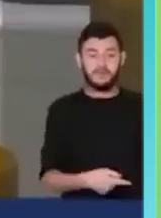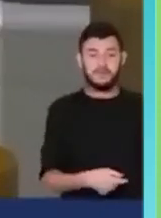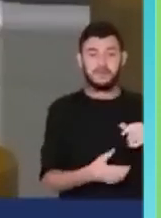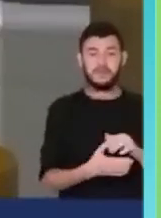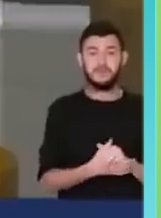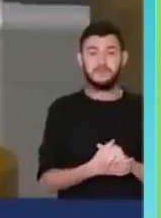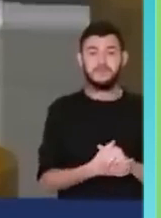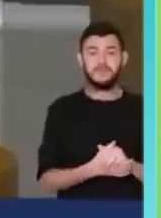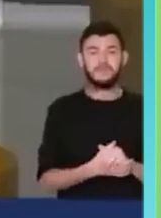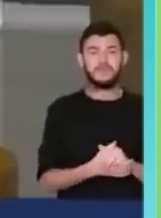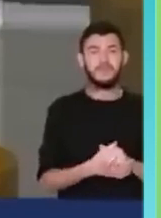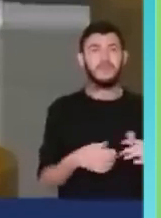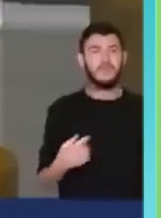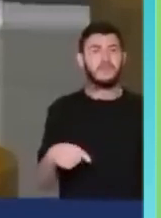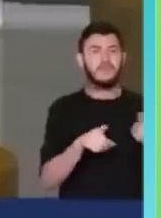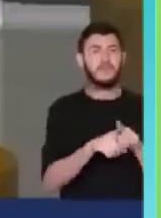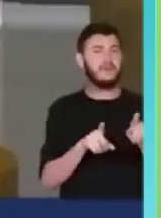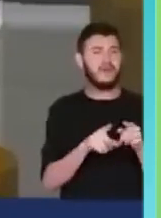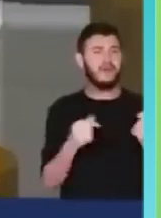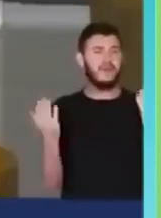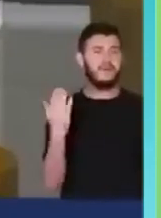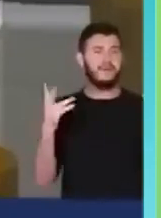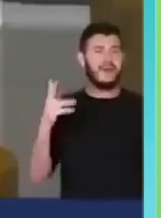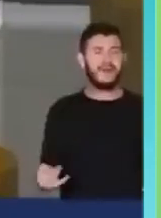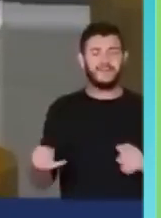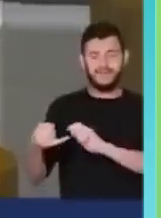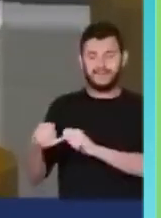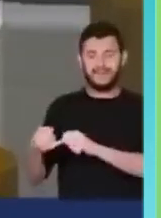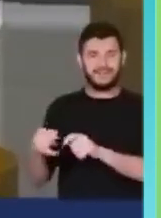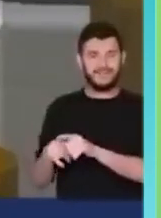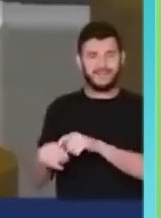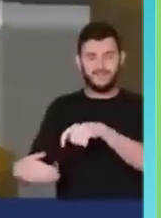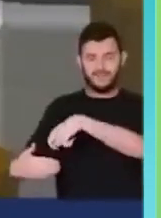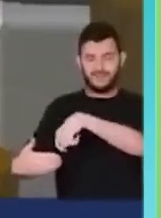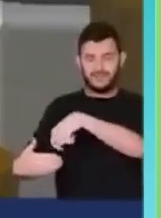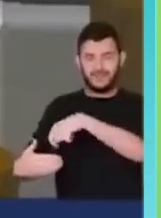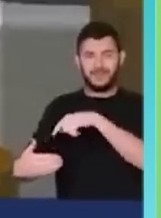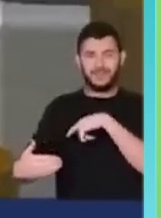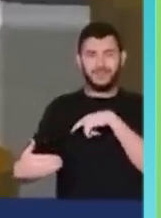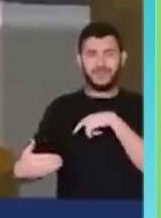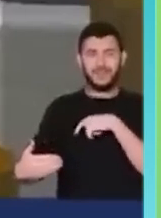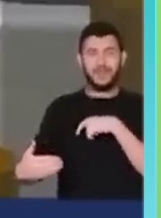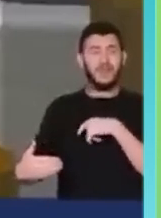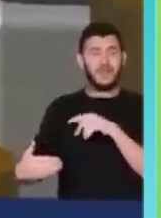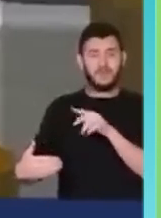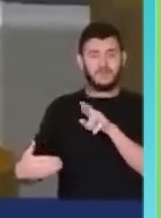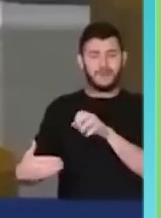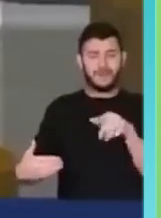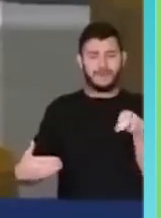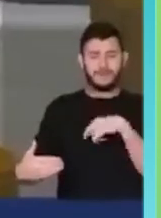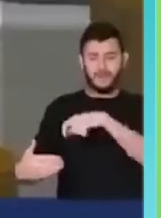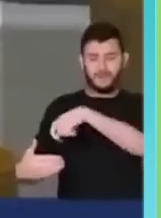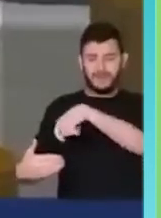feijão tem que ser na base da pressão e o povo está pressionando e os deputados estão sentindo quando percebendo e por isso que